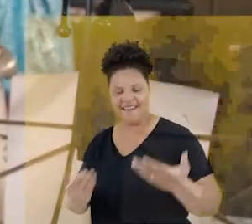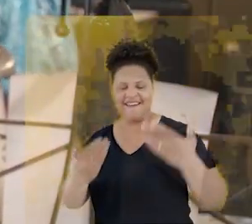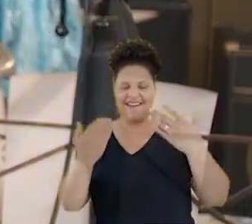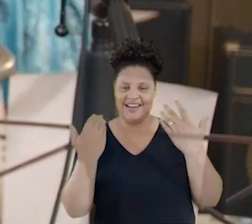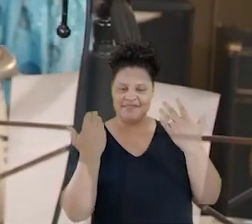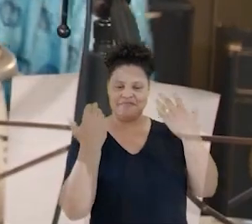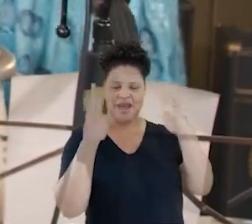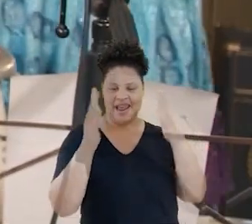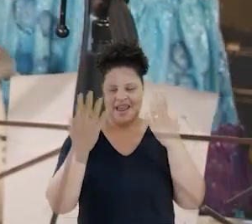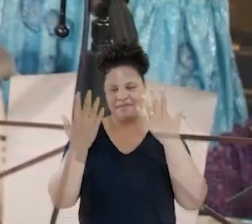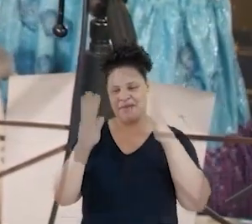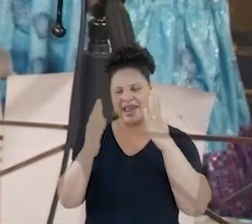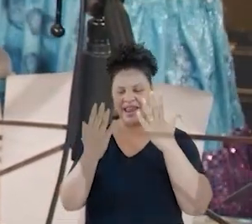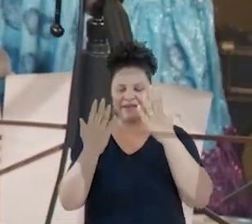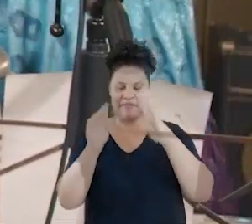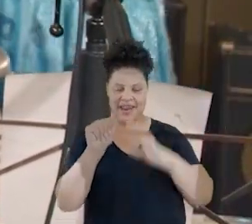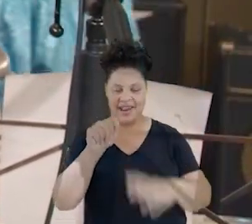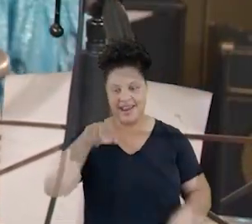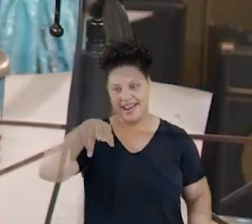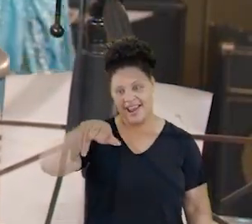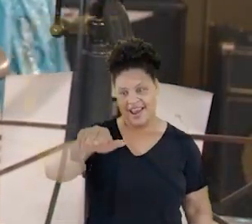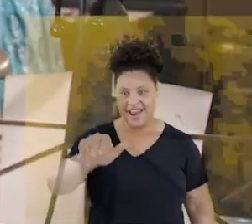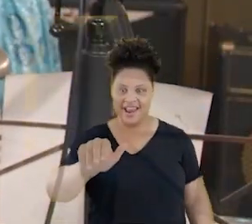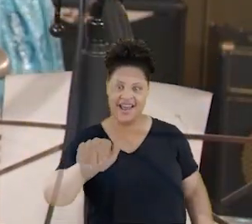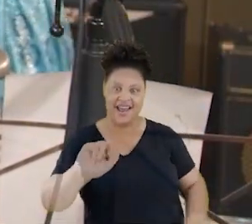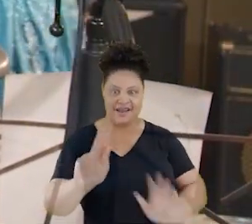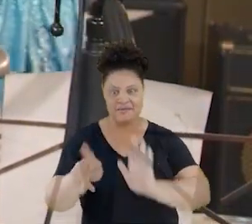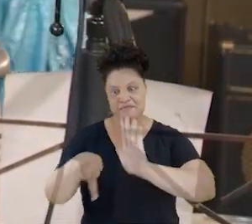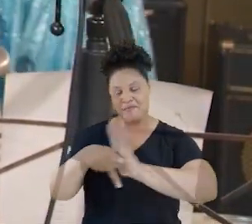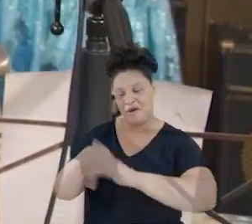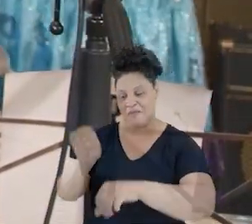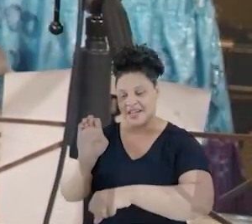salve, Mestra Ana, diretamente da Paraíba.